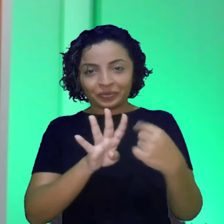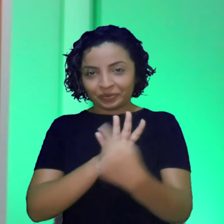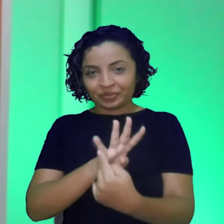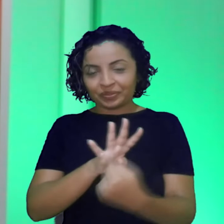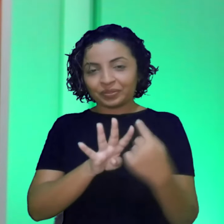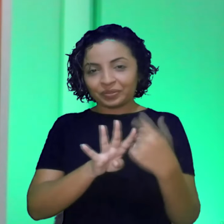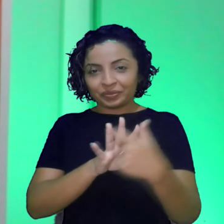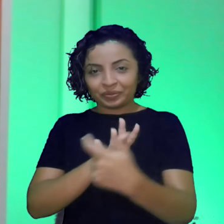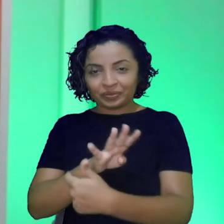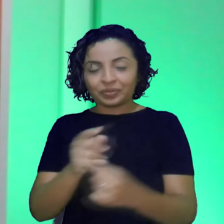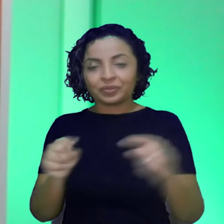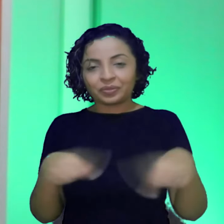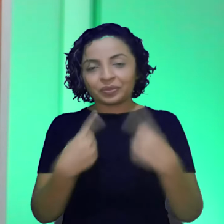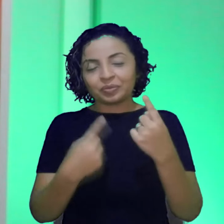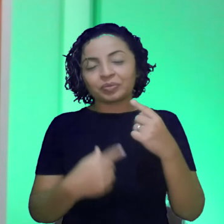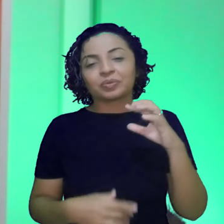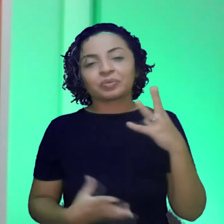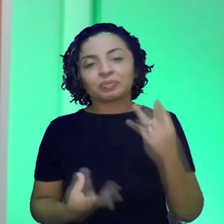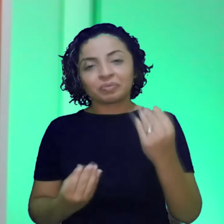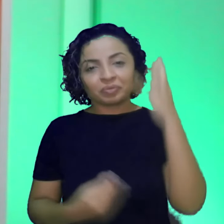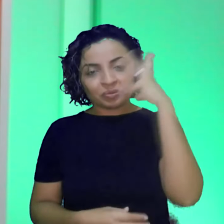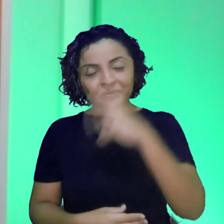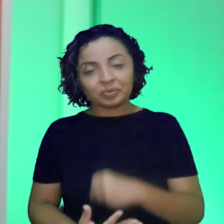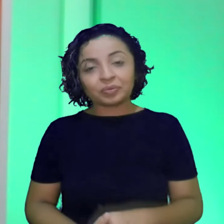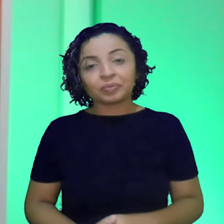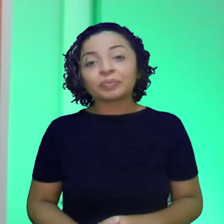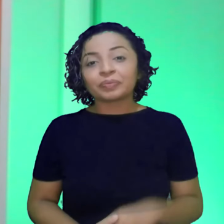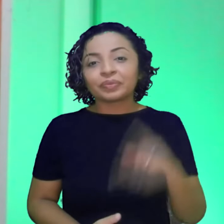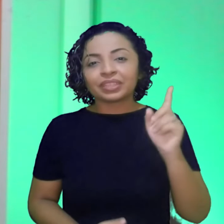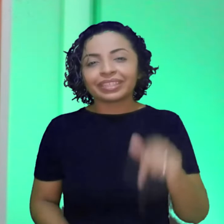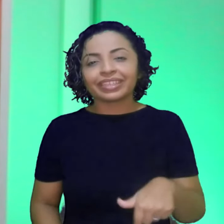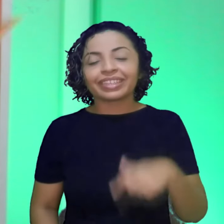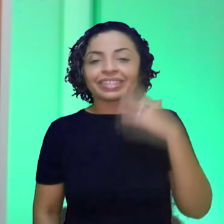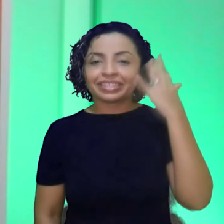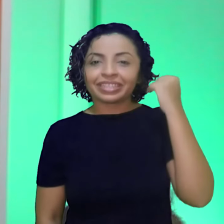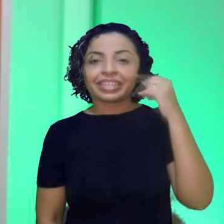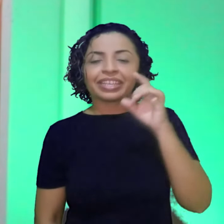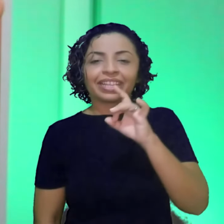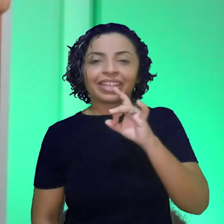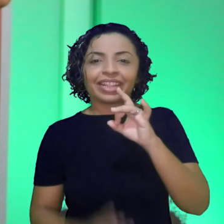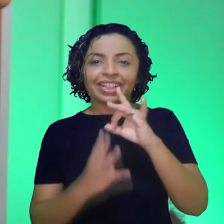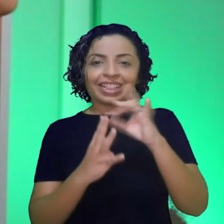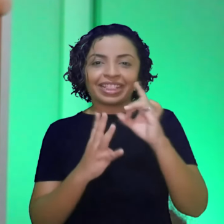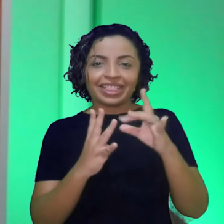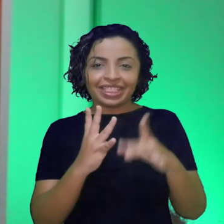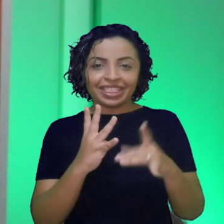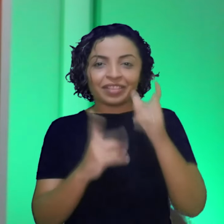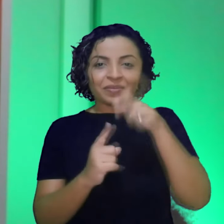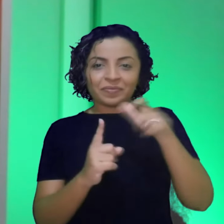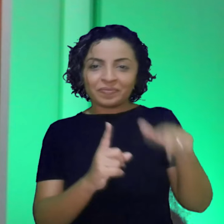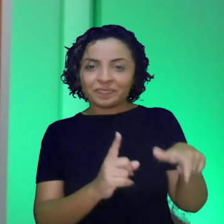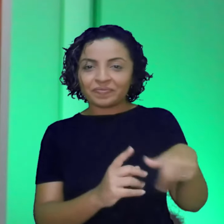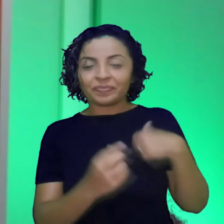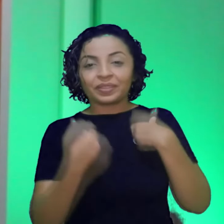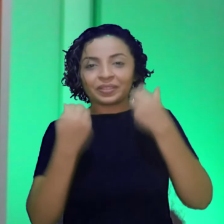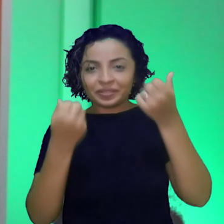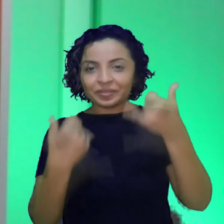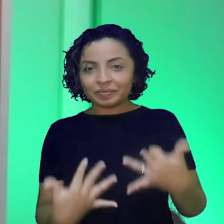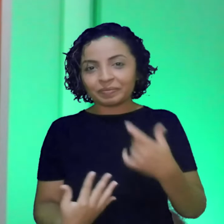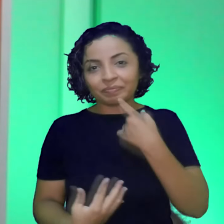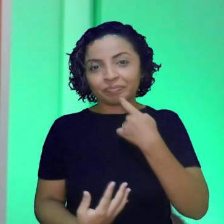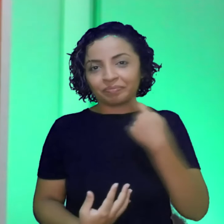na mesa, muito bonito. É, acho que representa cada um das personagens aqui que eu citei